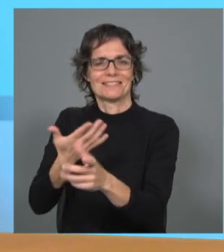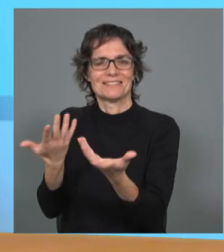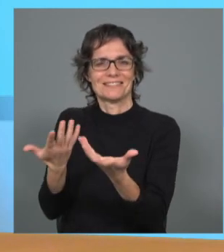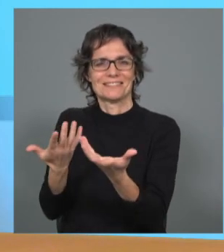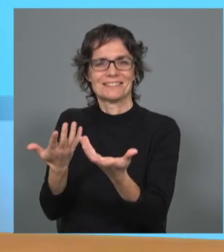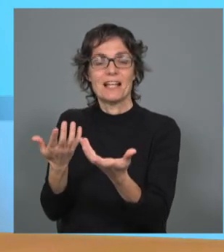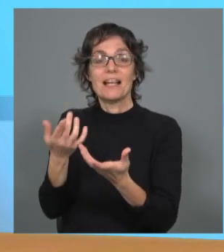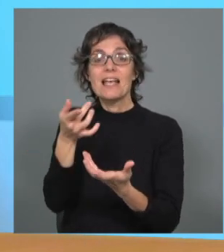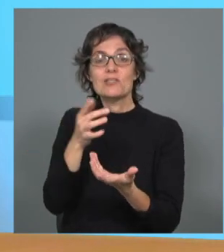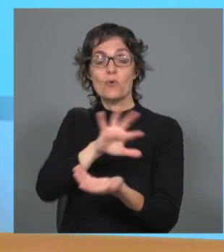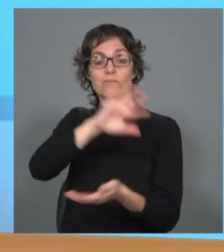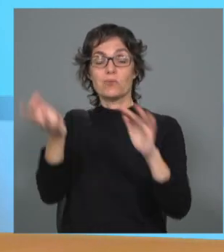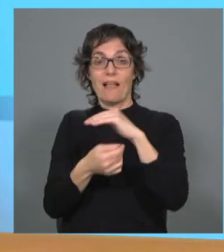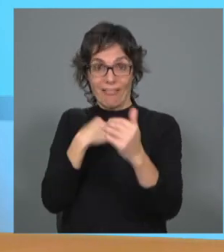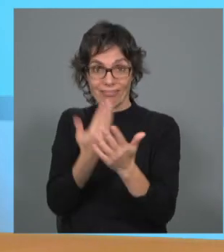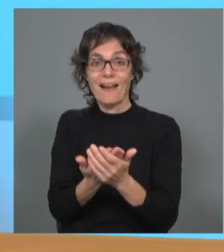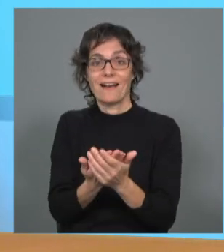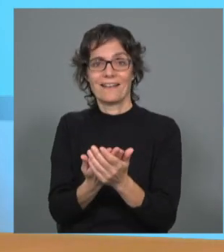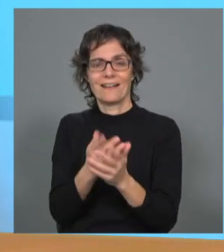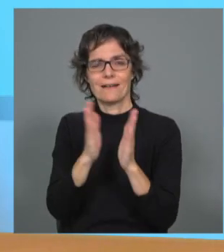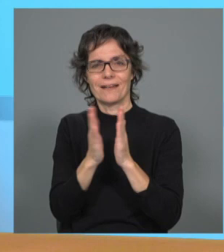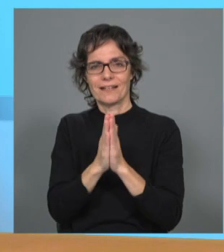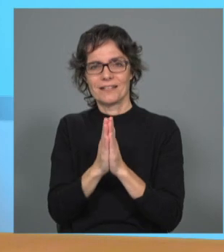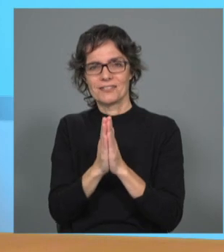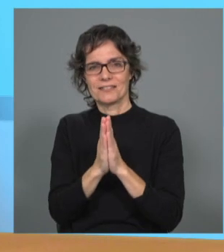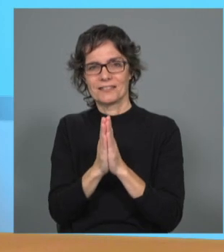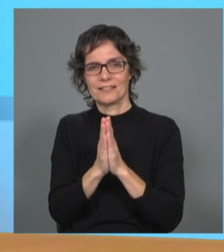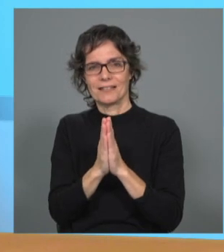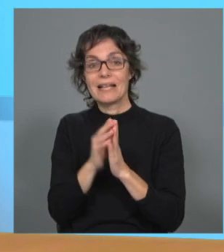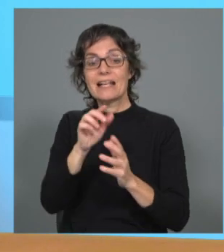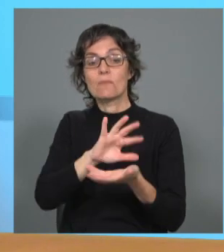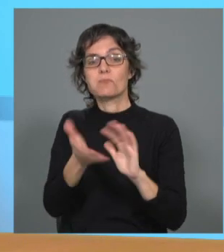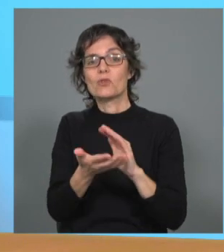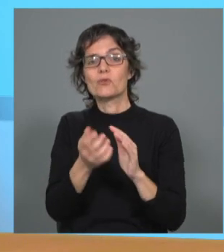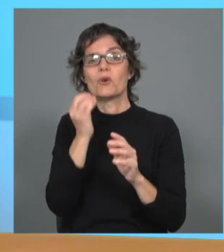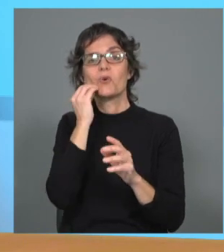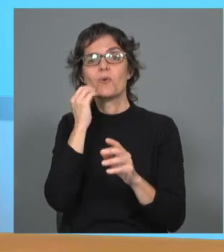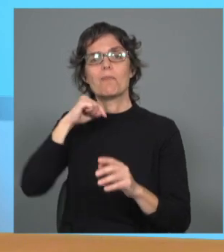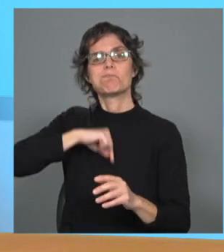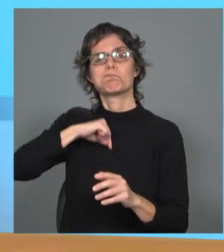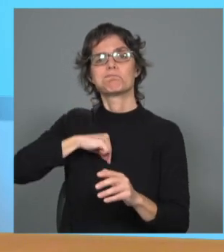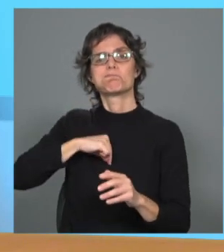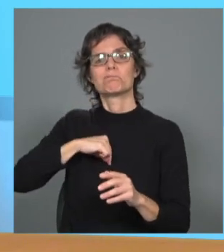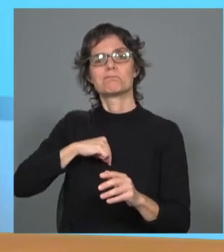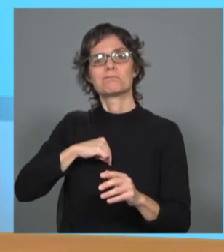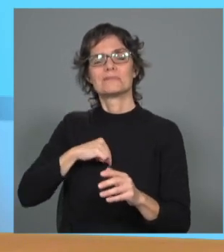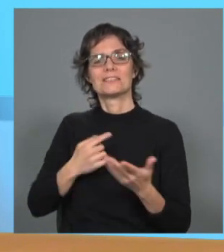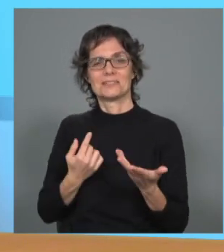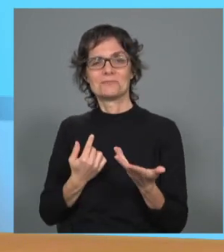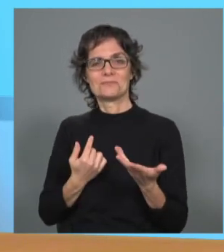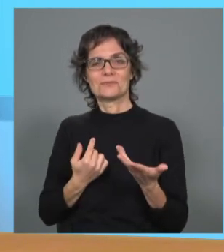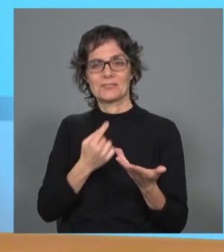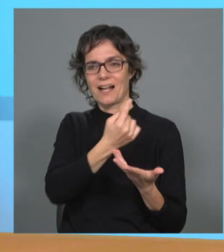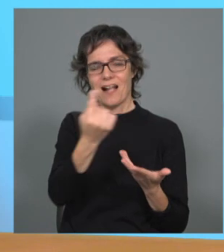na Igreja, que é uma revolução, enfim, que tem que acontecer em cada um de nós, começar pelo espiritual, mas que pode,